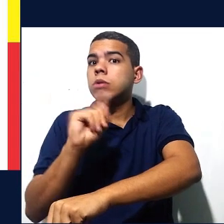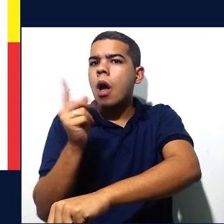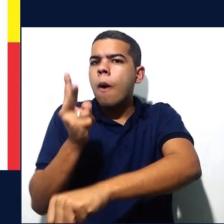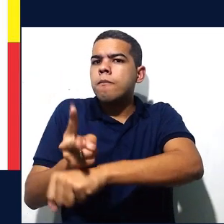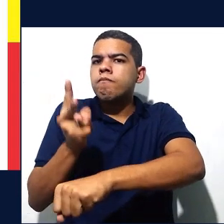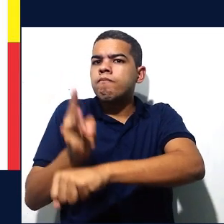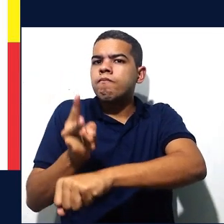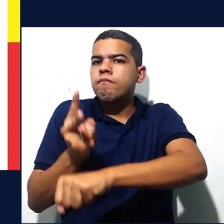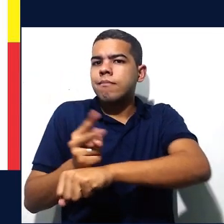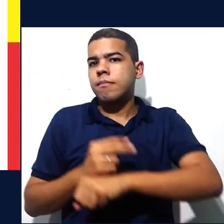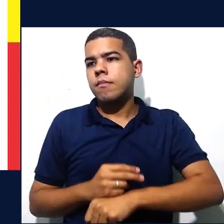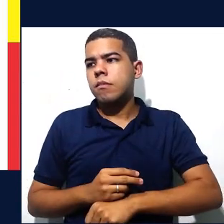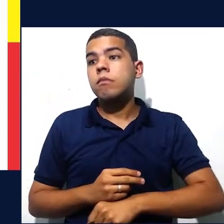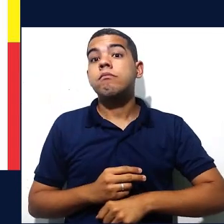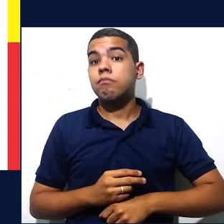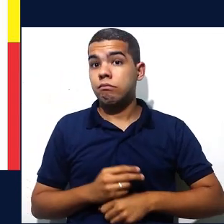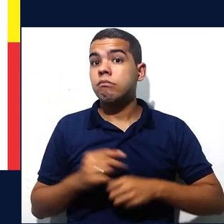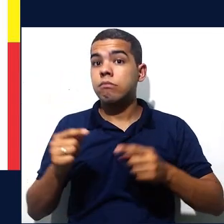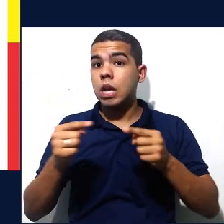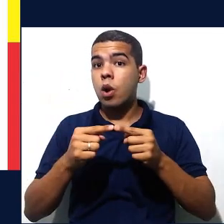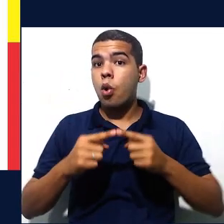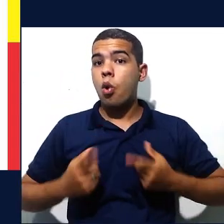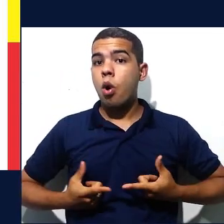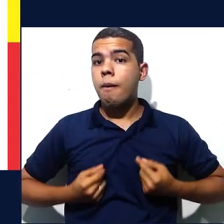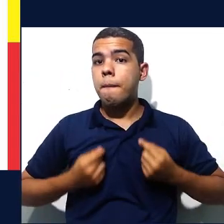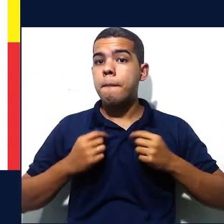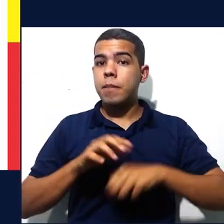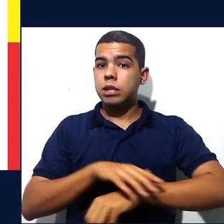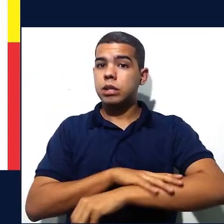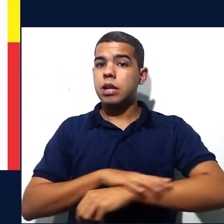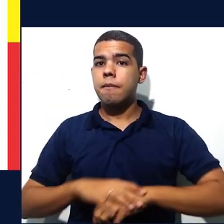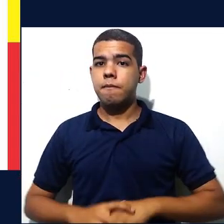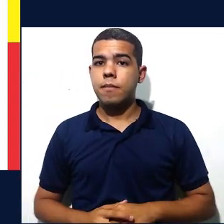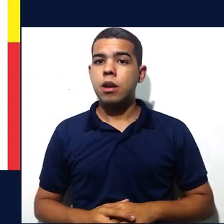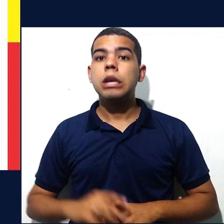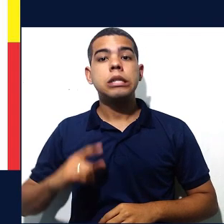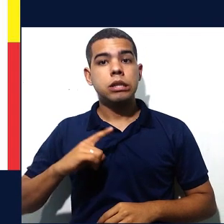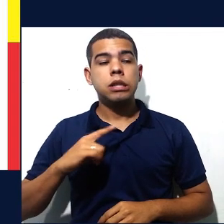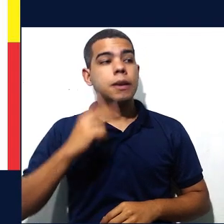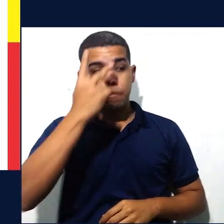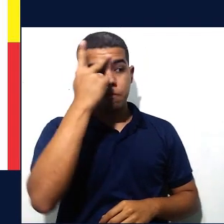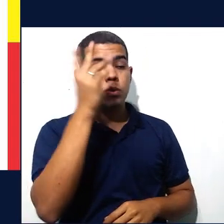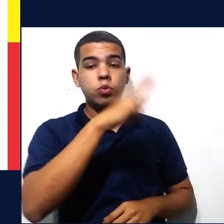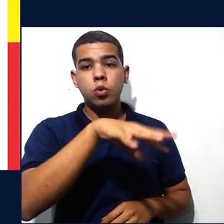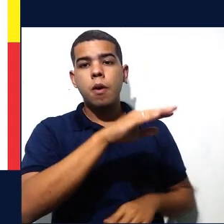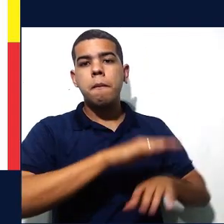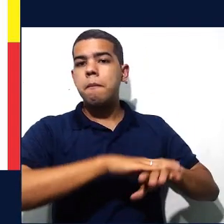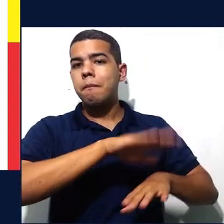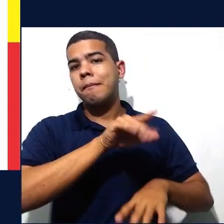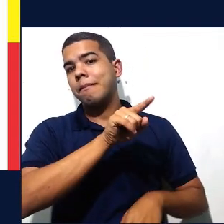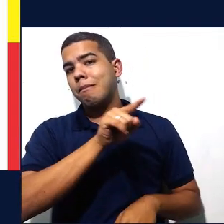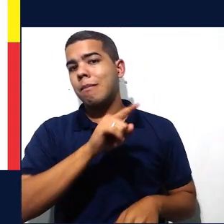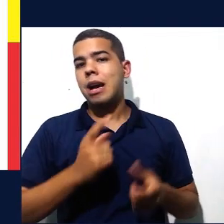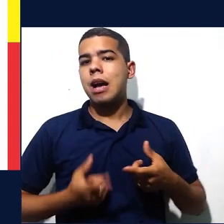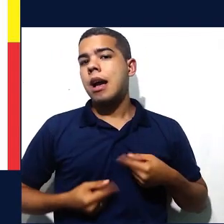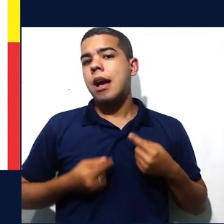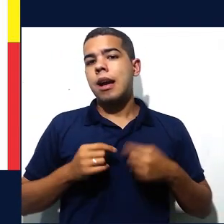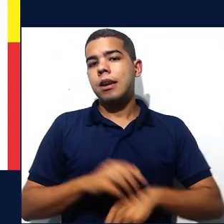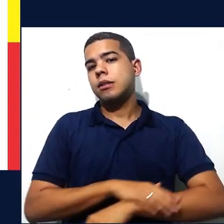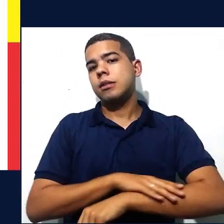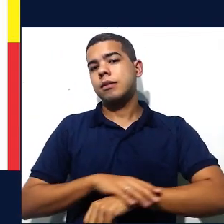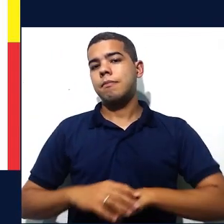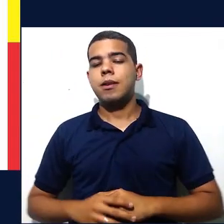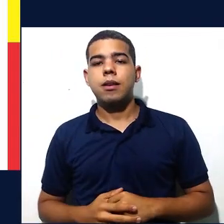podem indicar câncer de pele. O tipo mais comum de câncer no Brasil e em todo o mundo. Essa doença ela